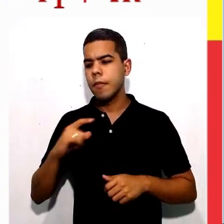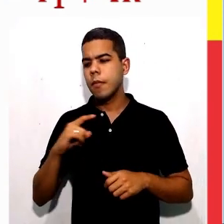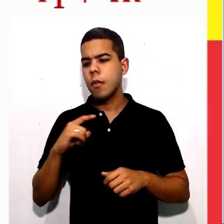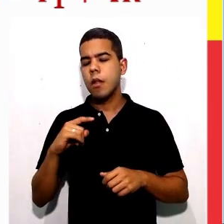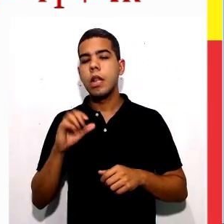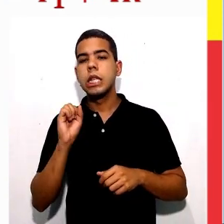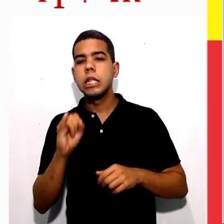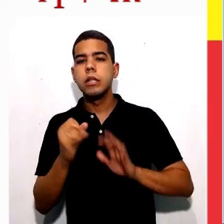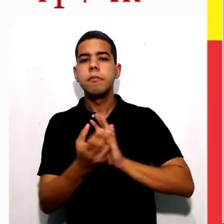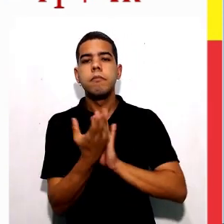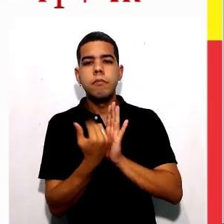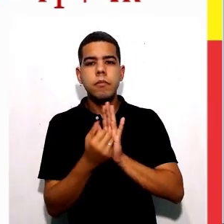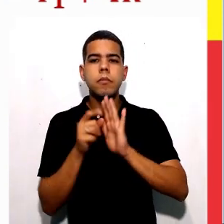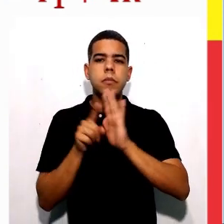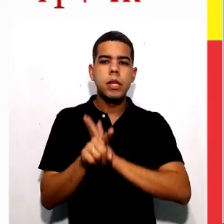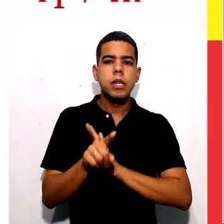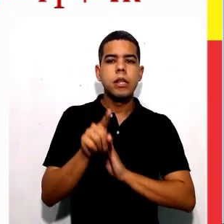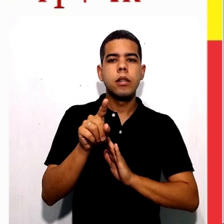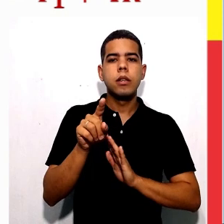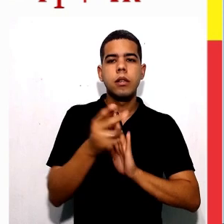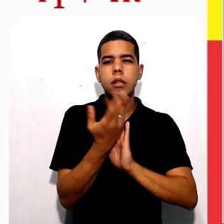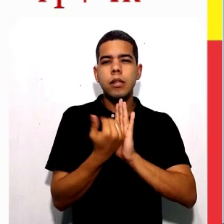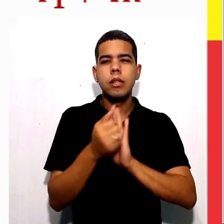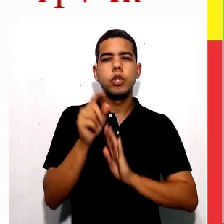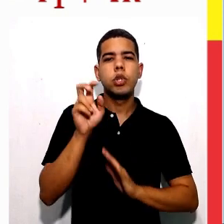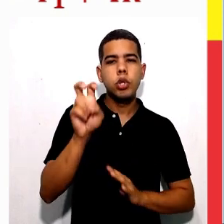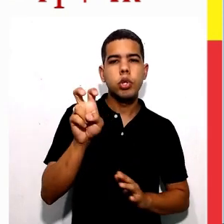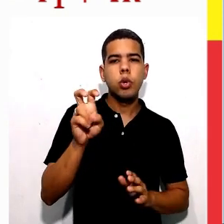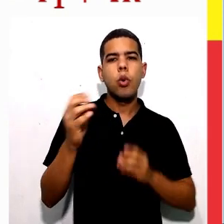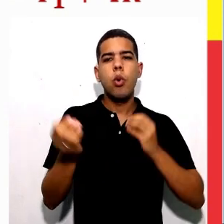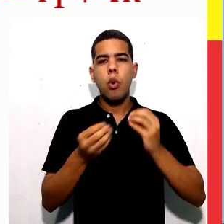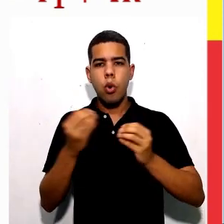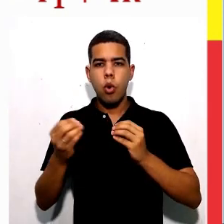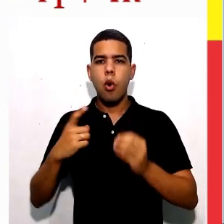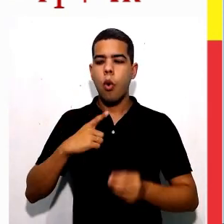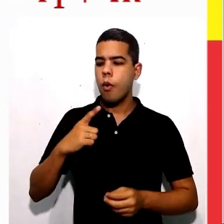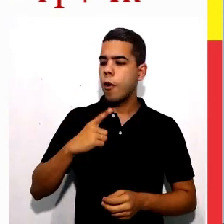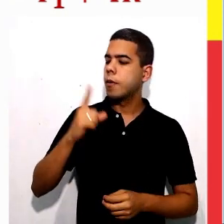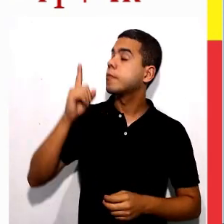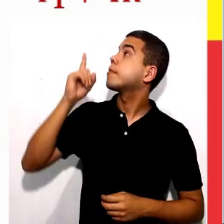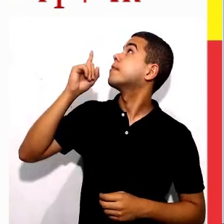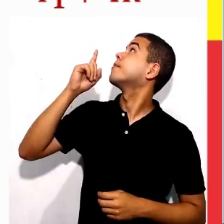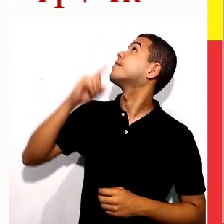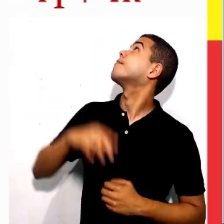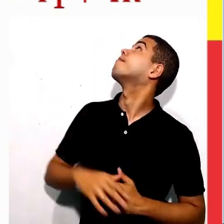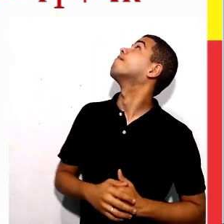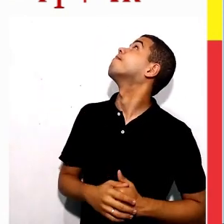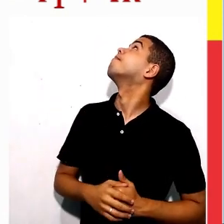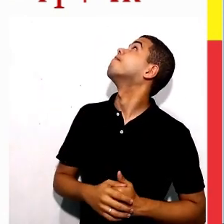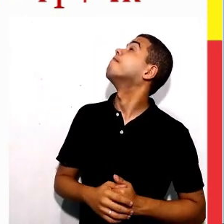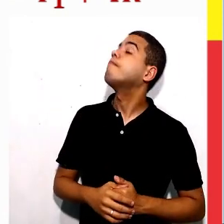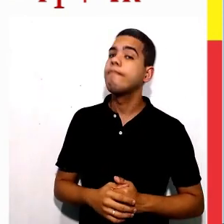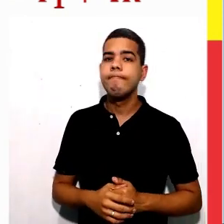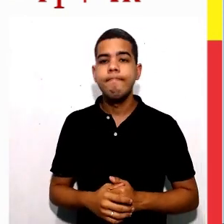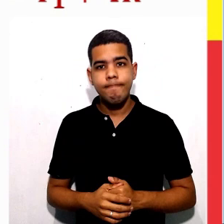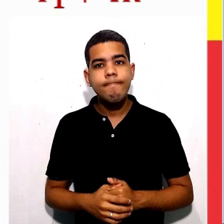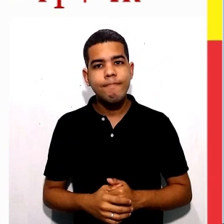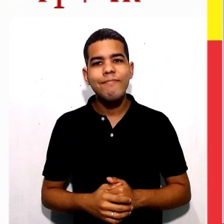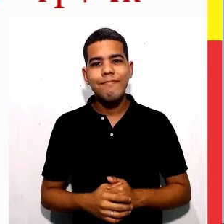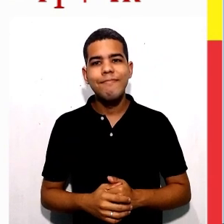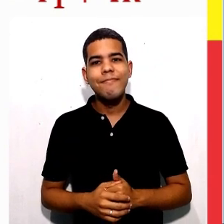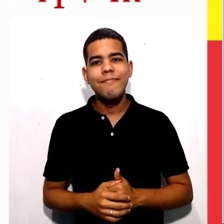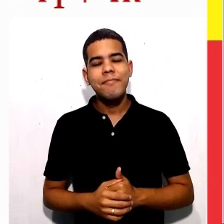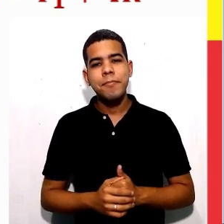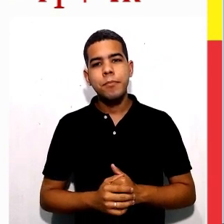ideia. F1, a primeira figura, mais 4 vezes a razão. 4R, né? 4R. Então